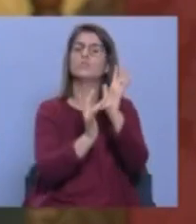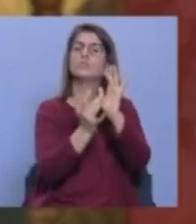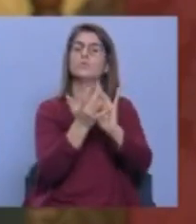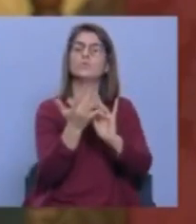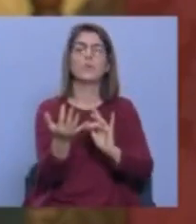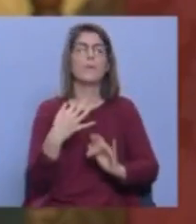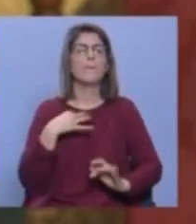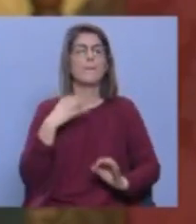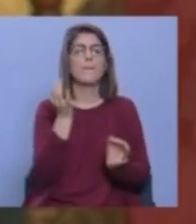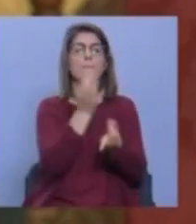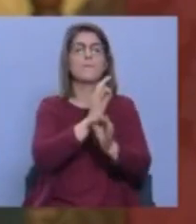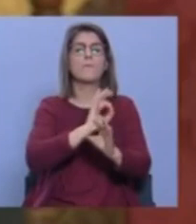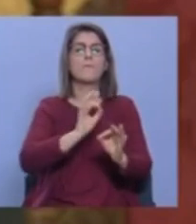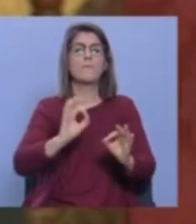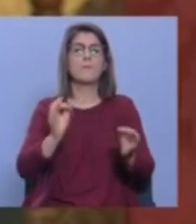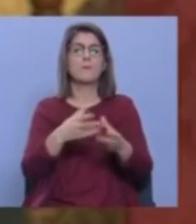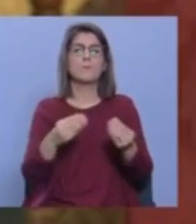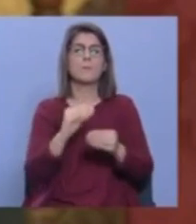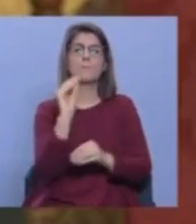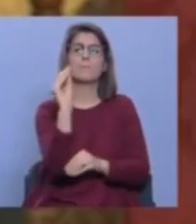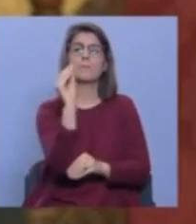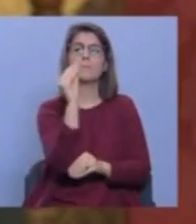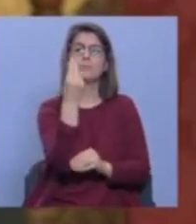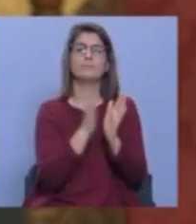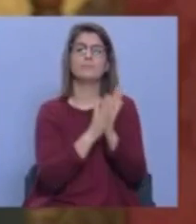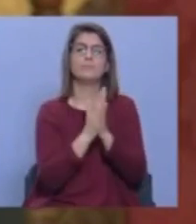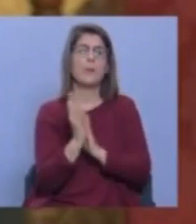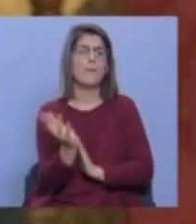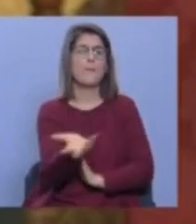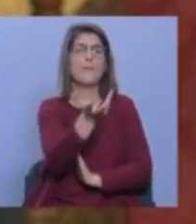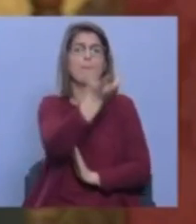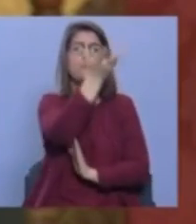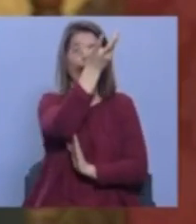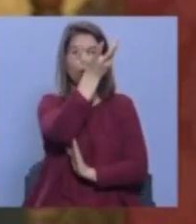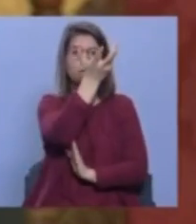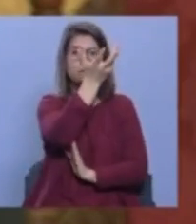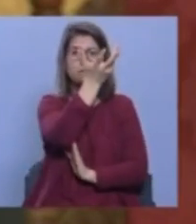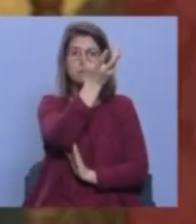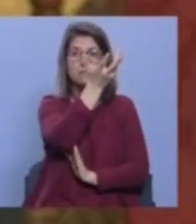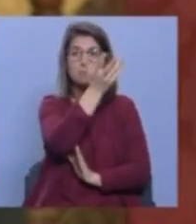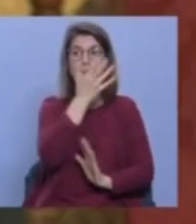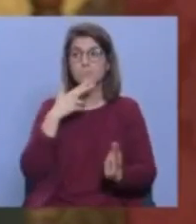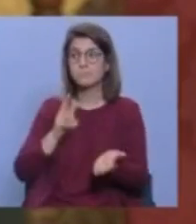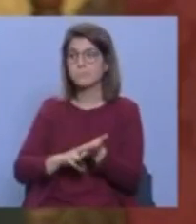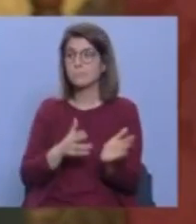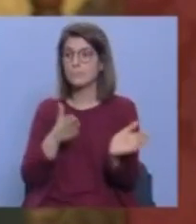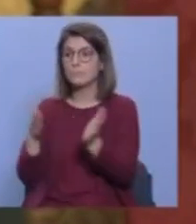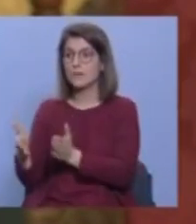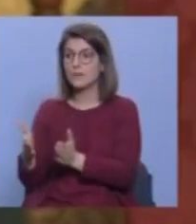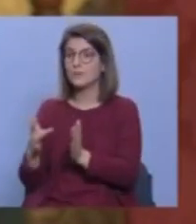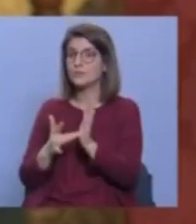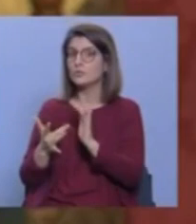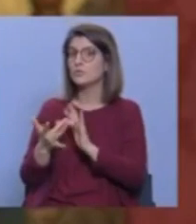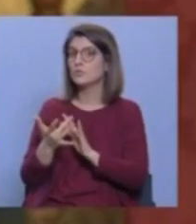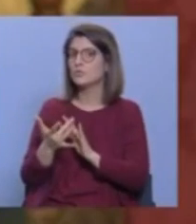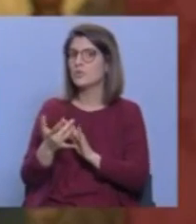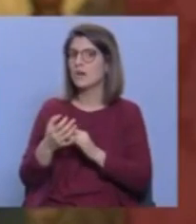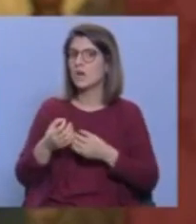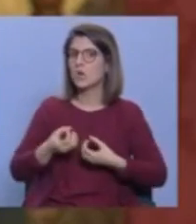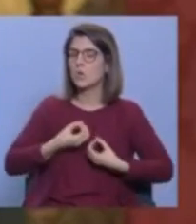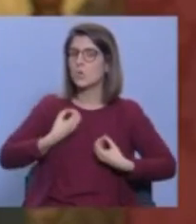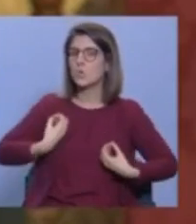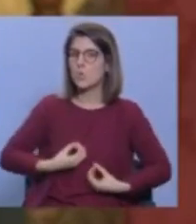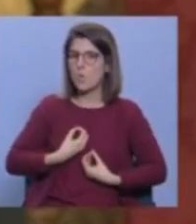e de paramentos excelsos, esquecendo que há um Jesus que está nu.